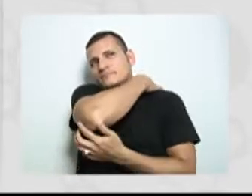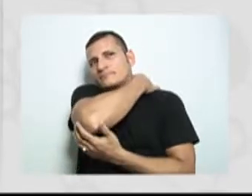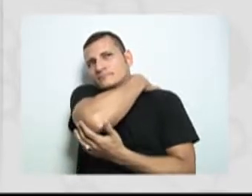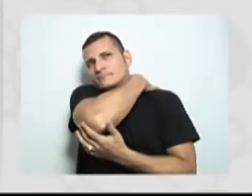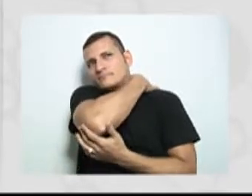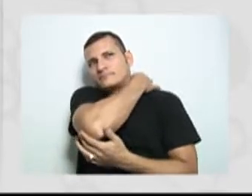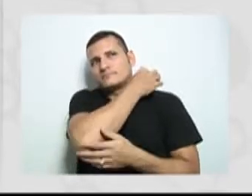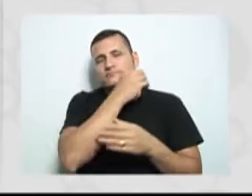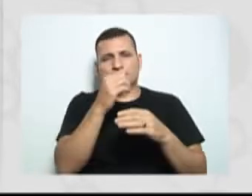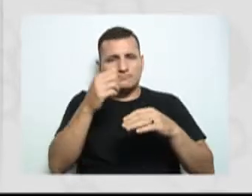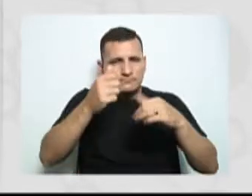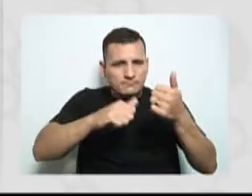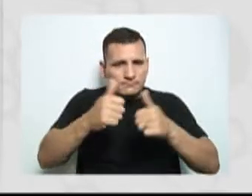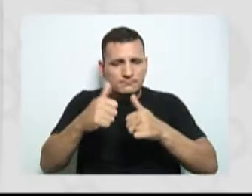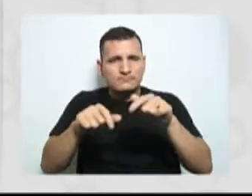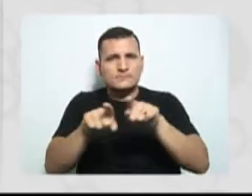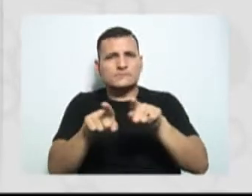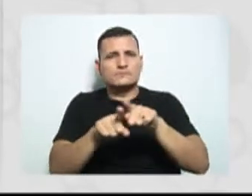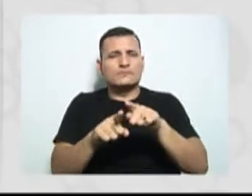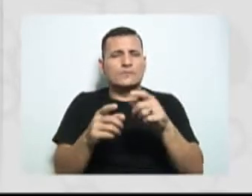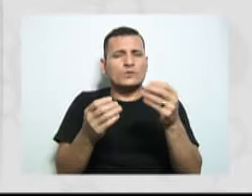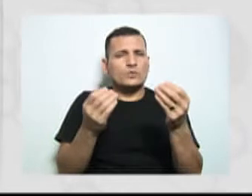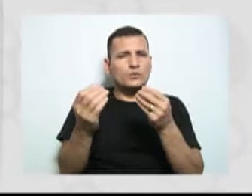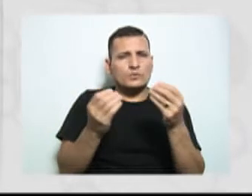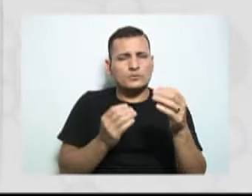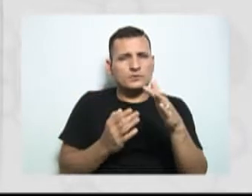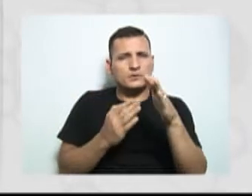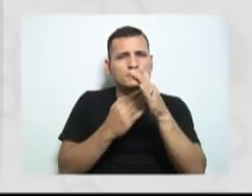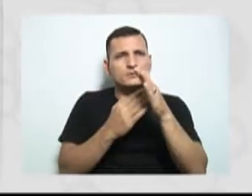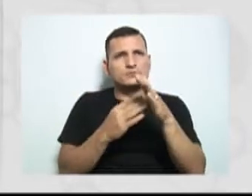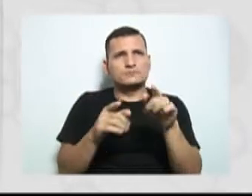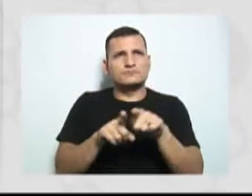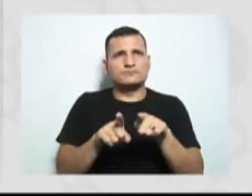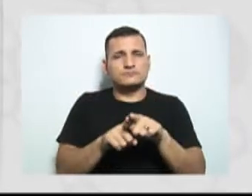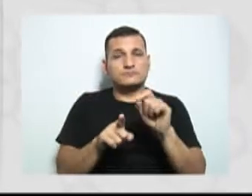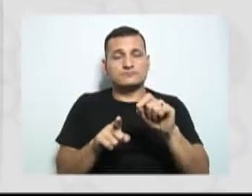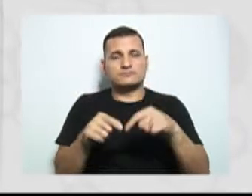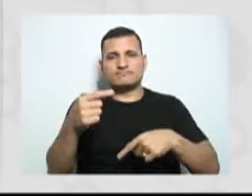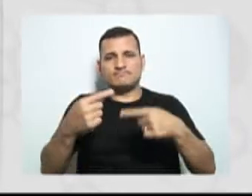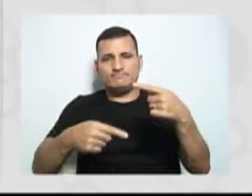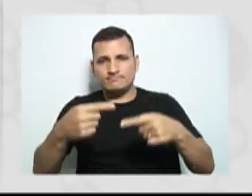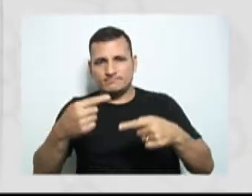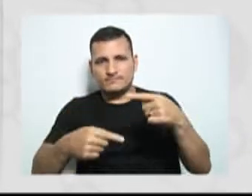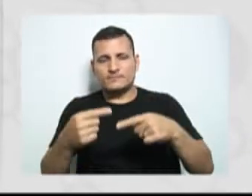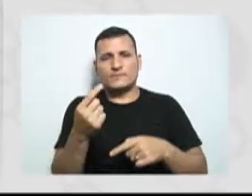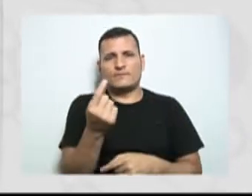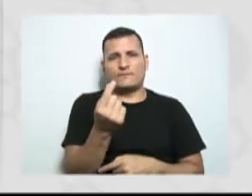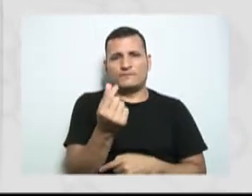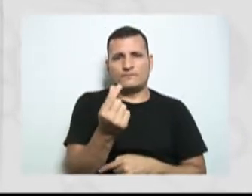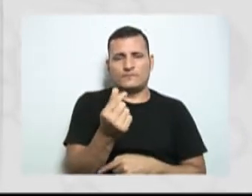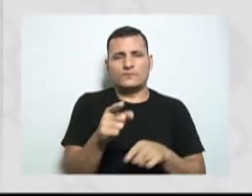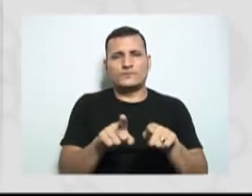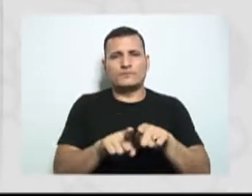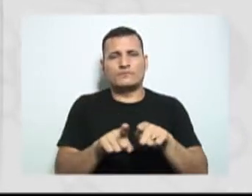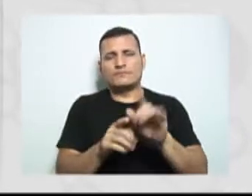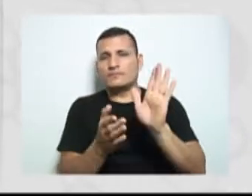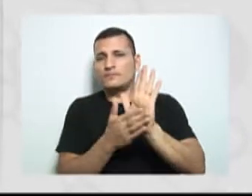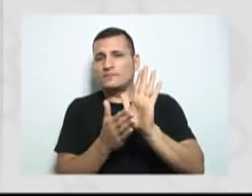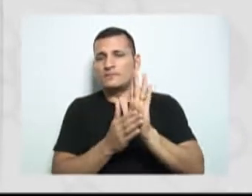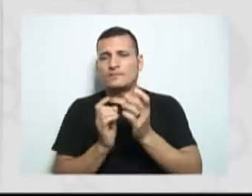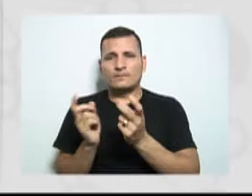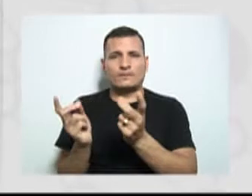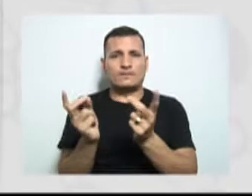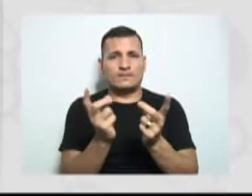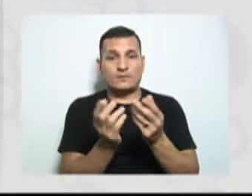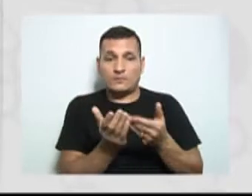os limites dentro dos quais podem ser definidas políticas de preços e campanhas de venda sem perda